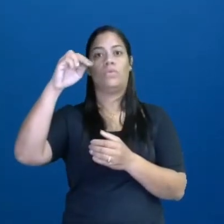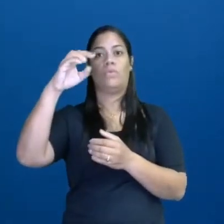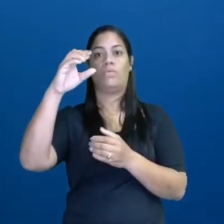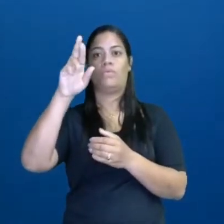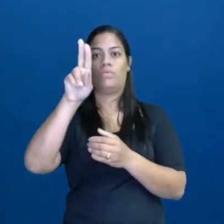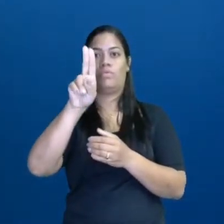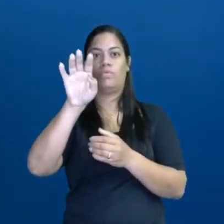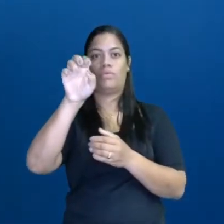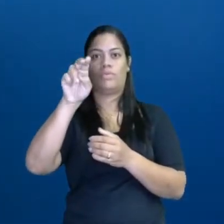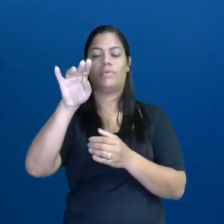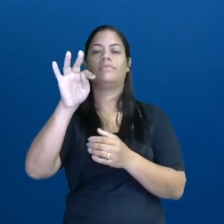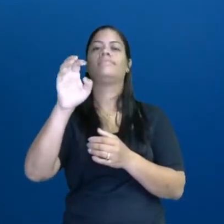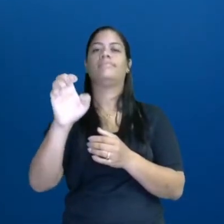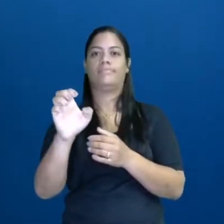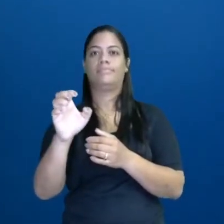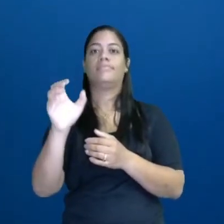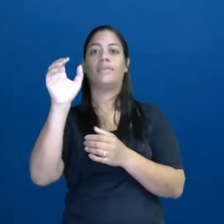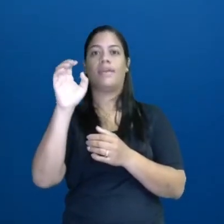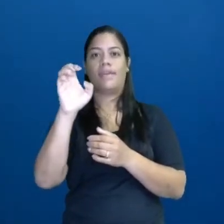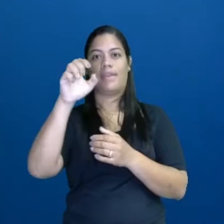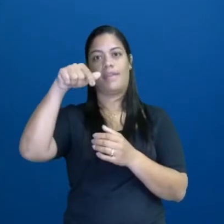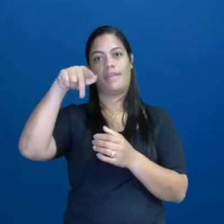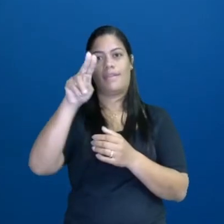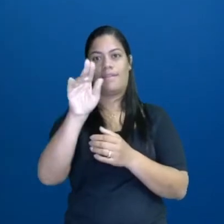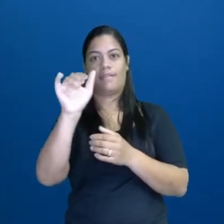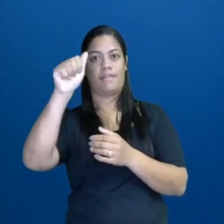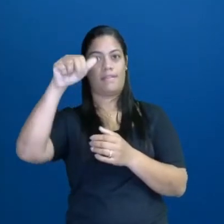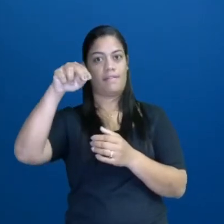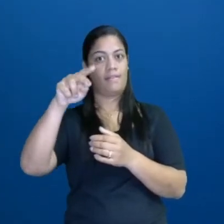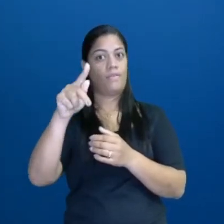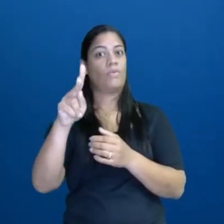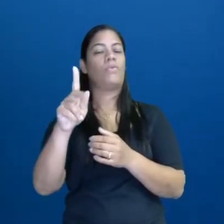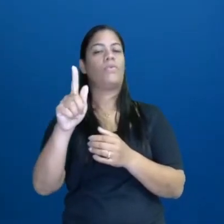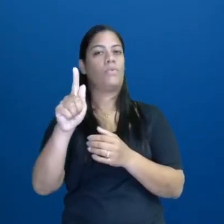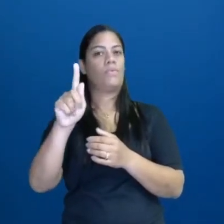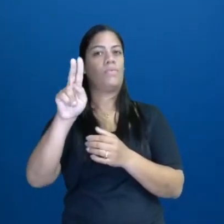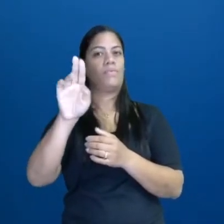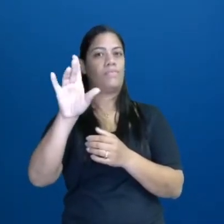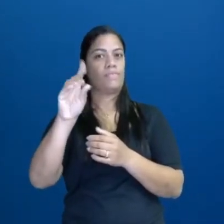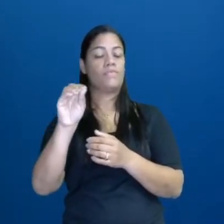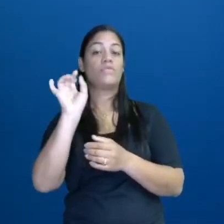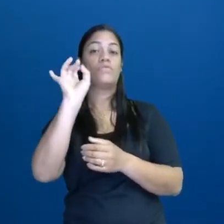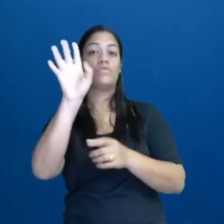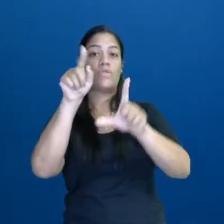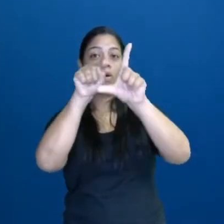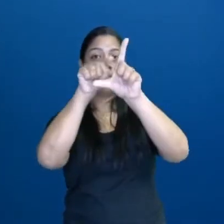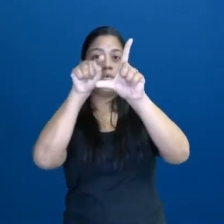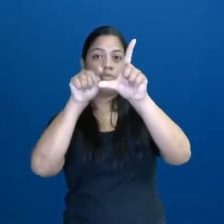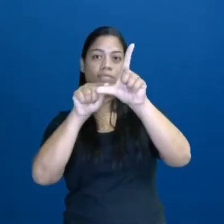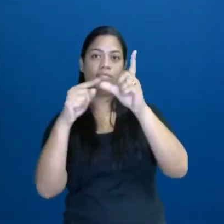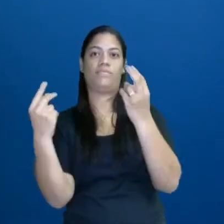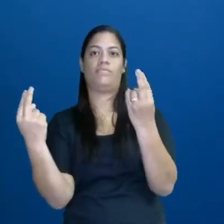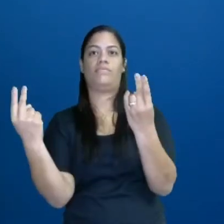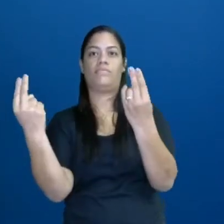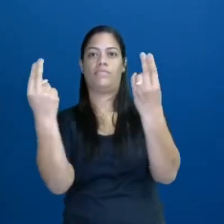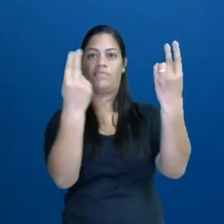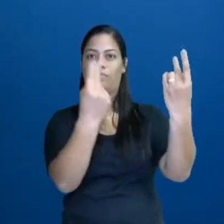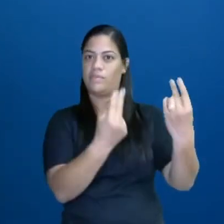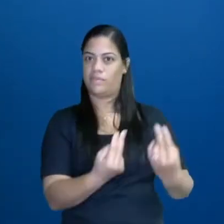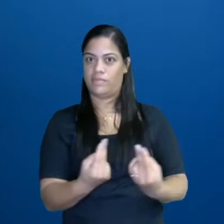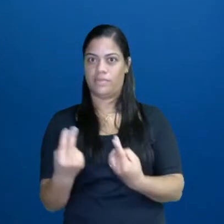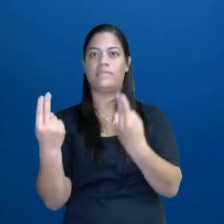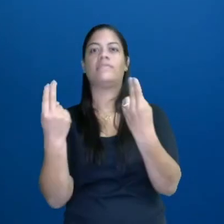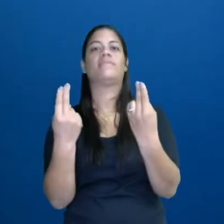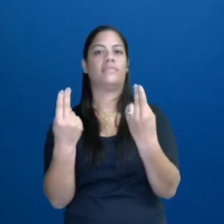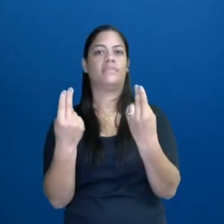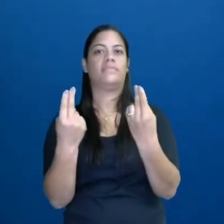polígono equiângulo, não é isso? Apenas os meus ângulos nessa minha figura aqui são o quê? Iguais.